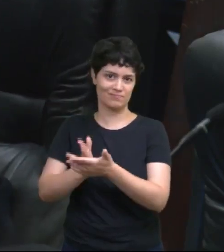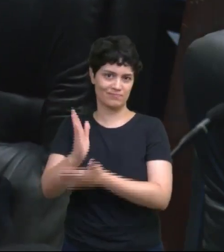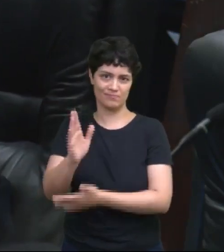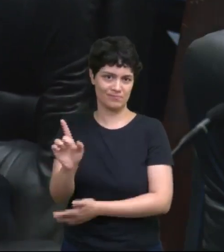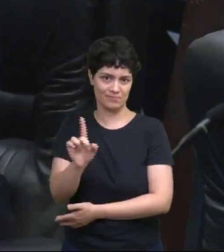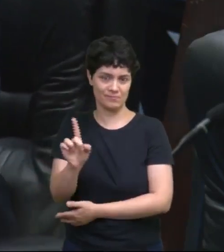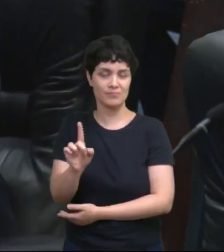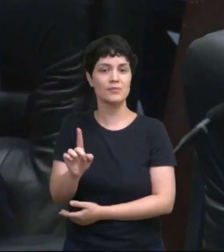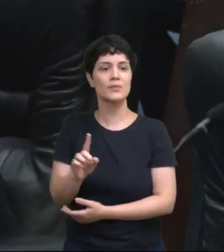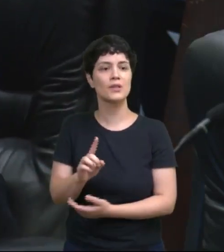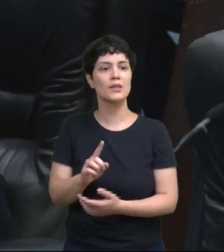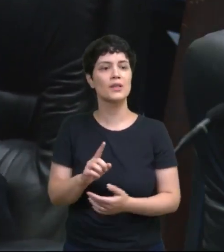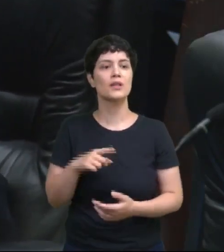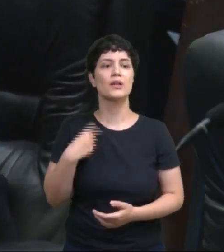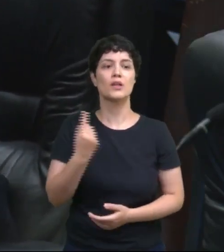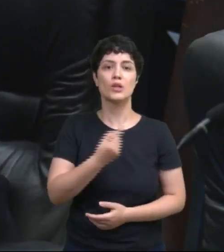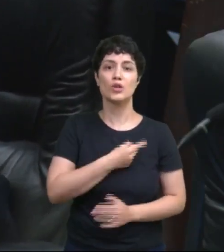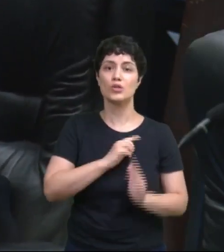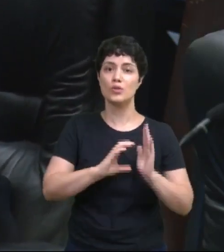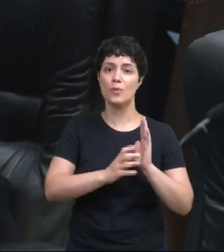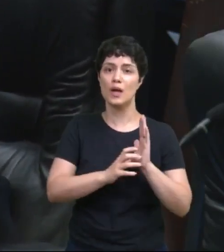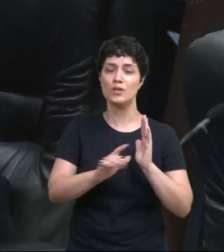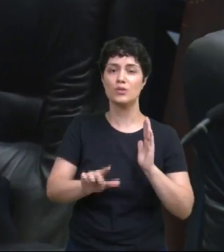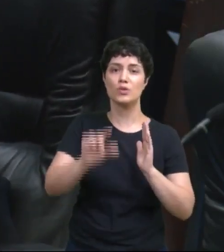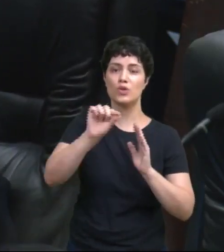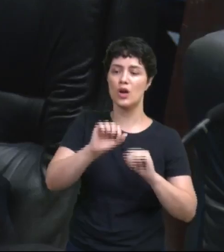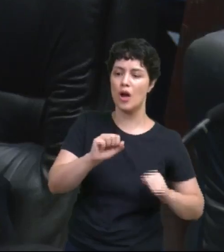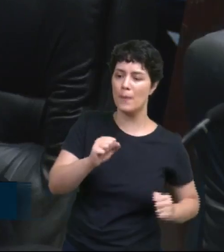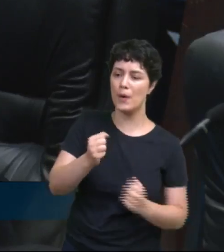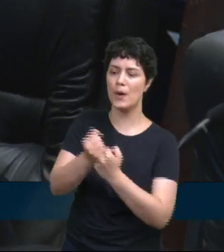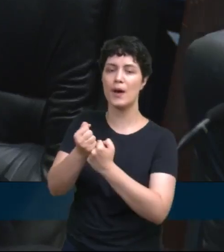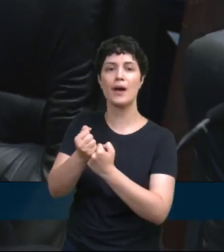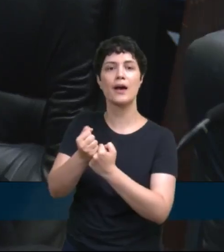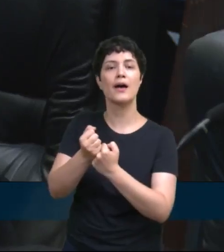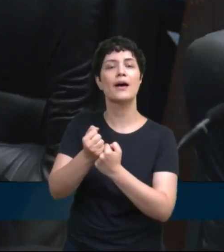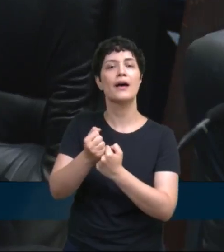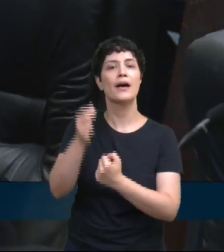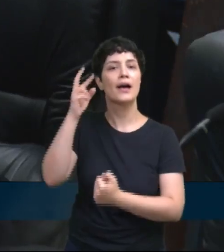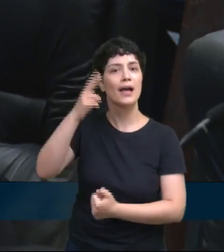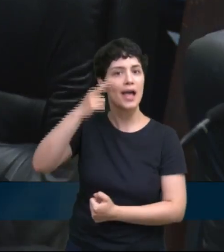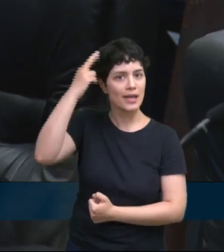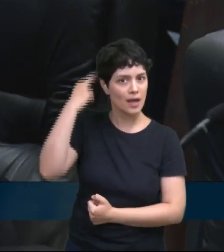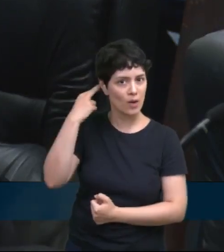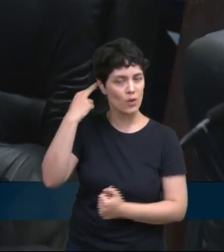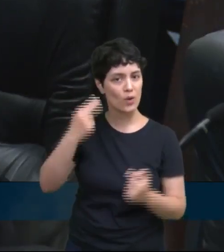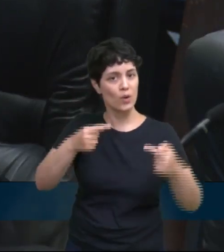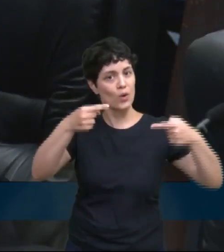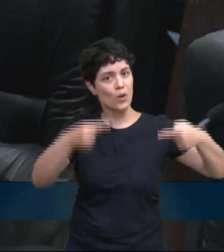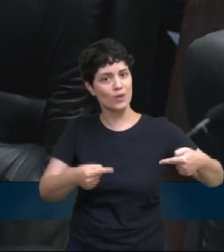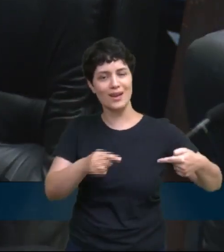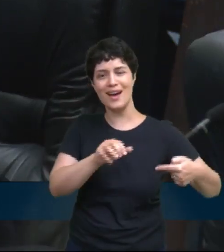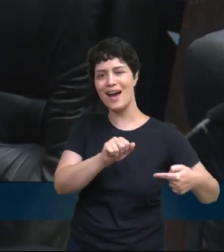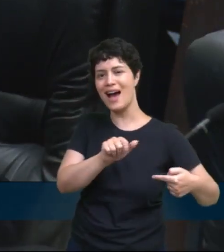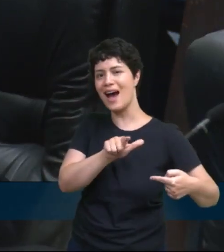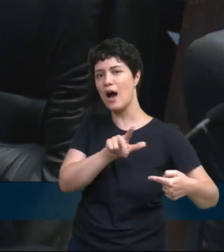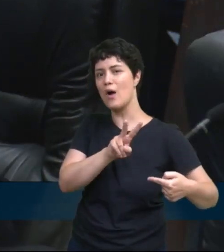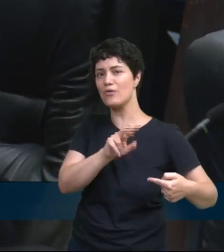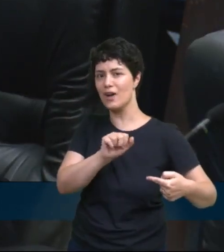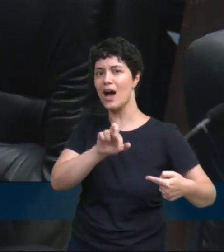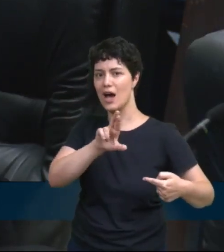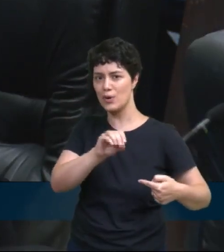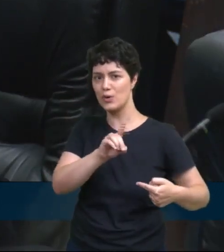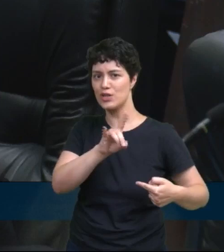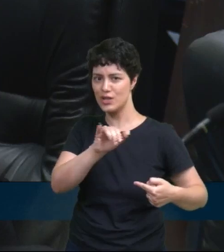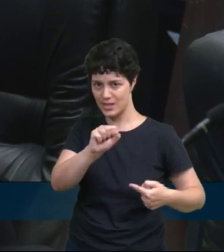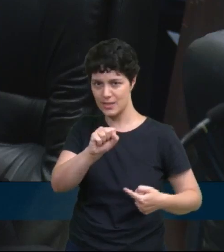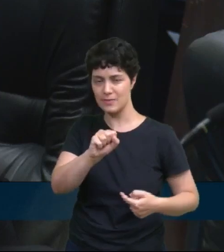partido decidiu apoiar o Requião, na época contra o Álvaro Dias. Ganhamos a eleição, votei